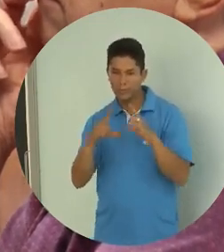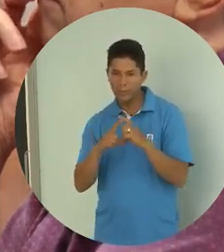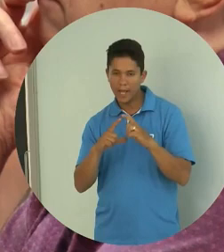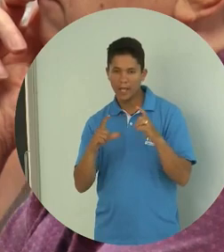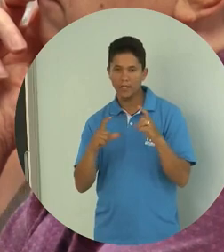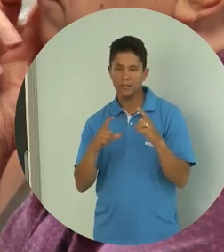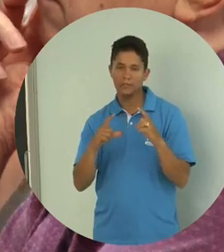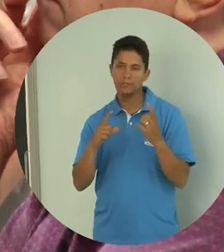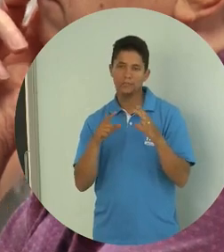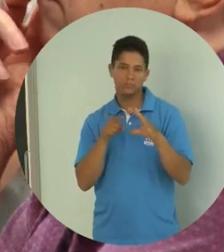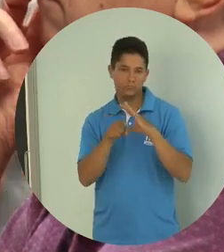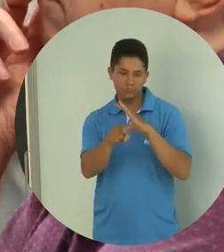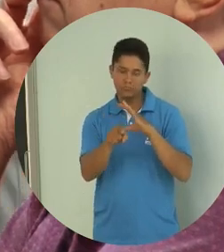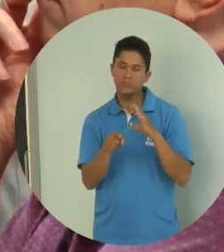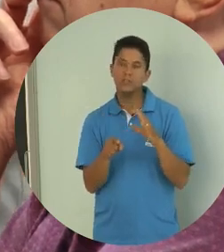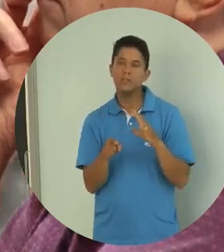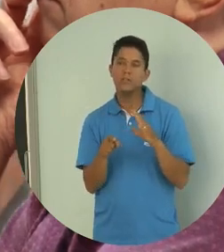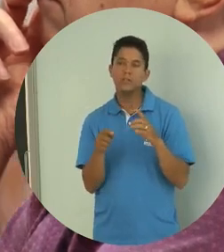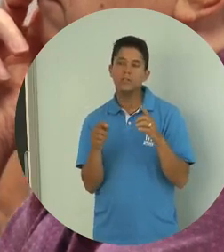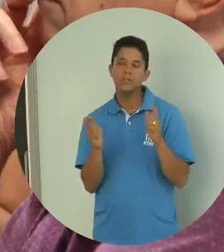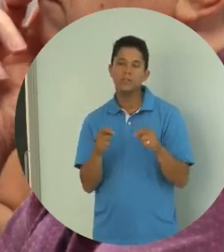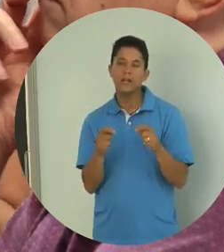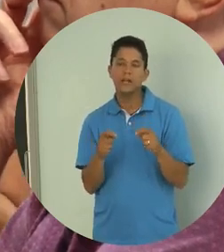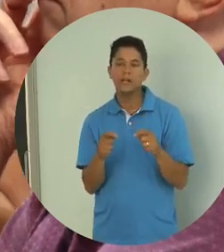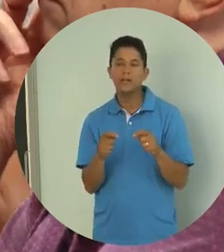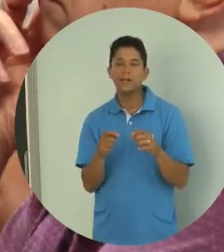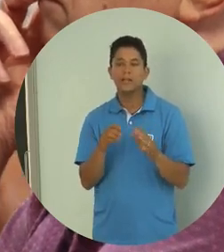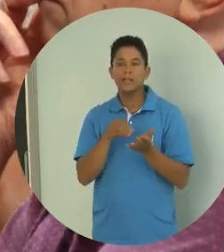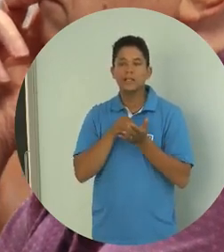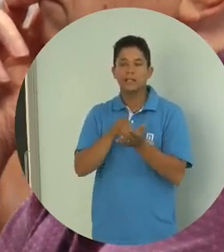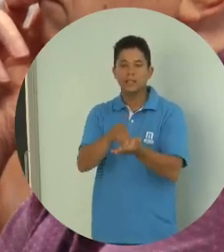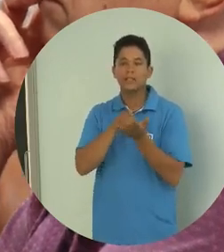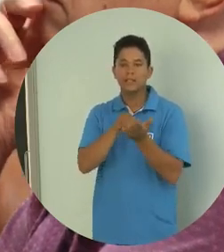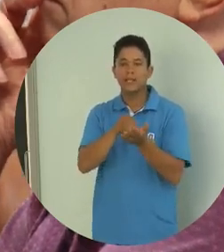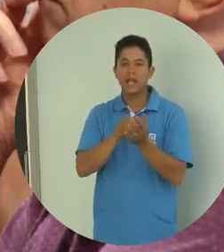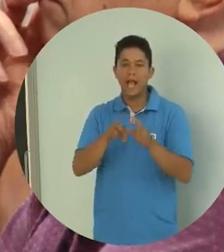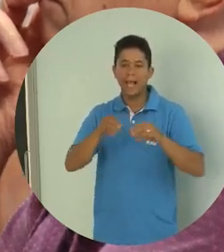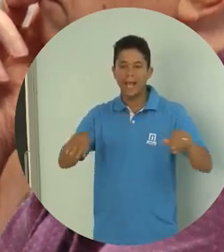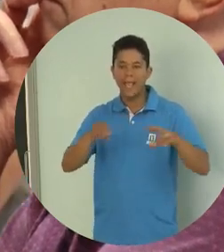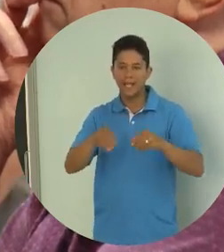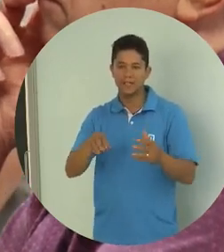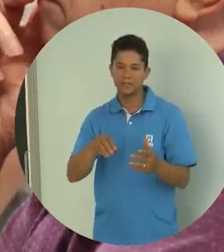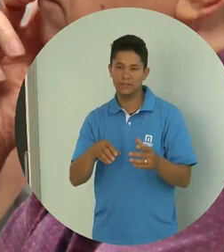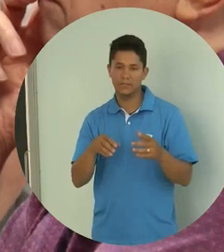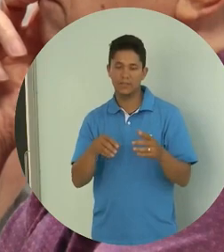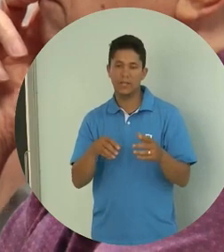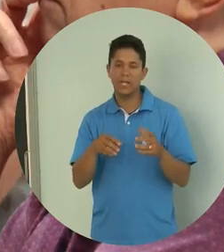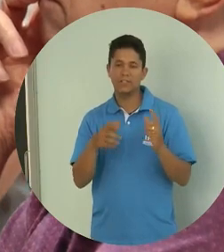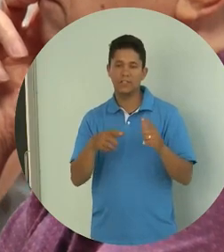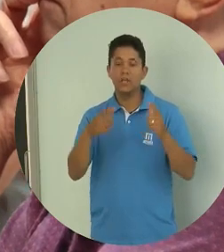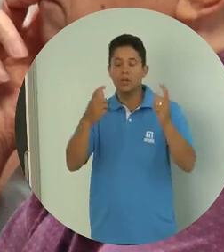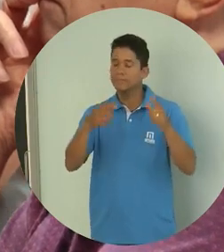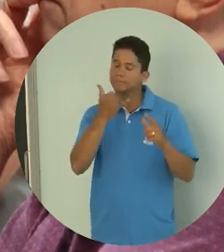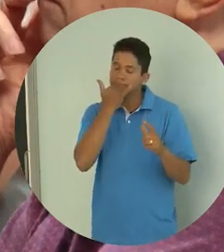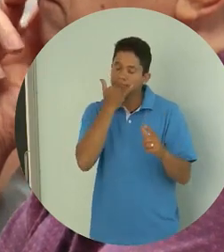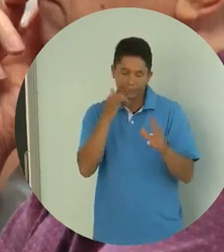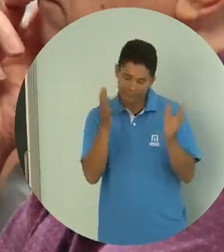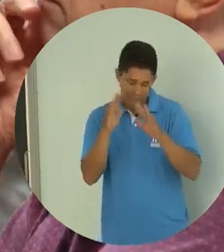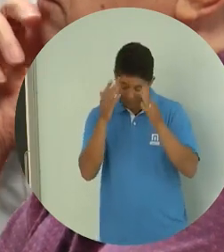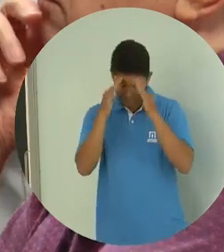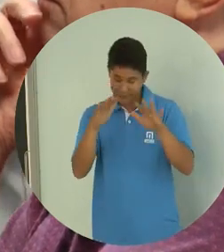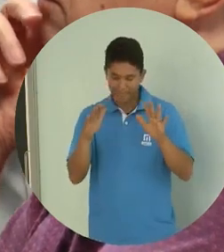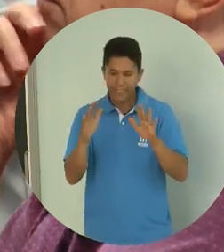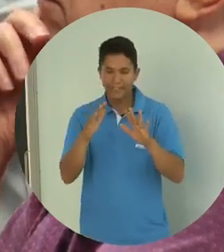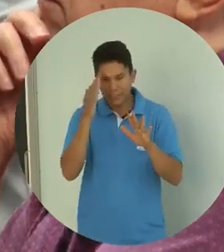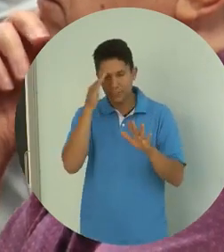bala, você pode passar por trechos que tem areia. E aí eles não têm muito o que fazer quando ele não